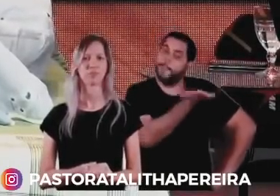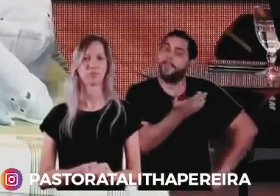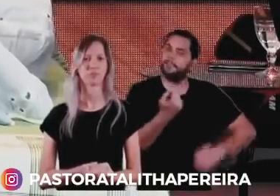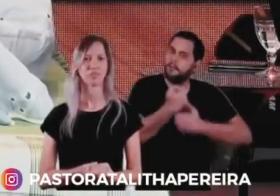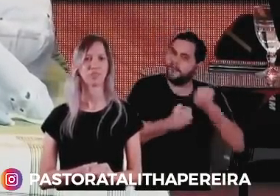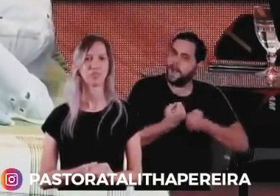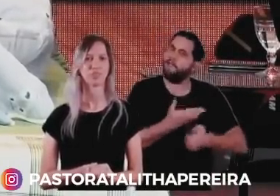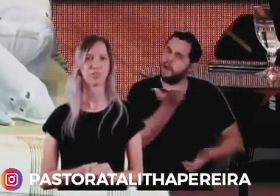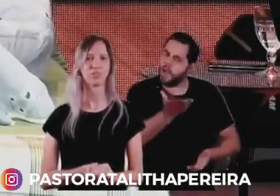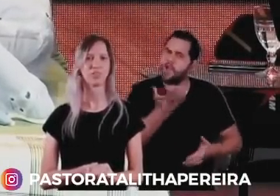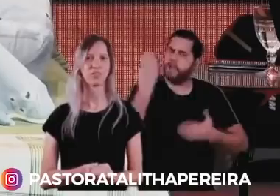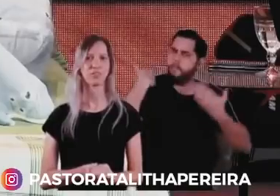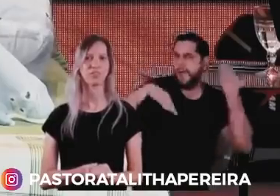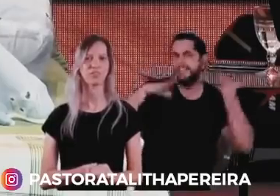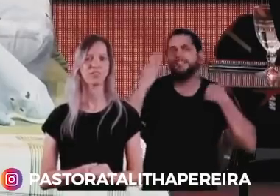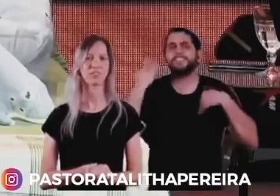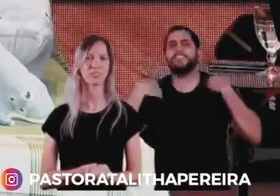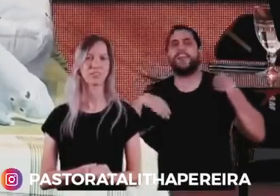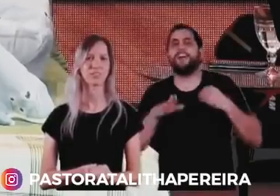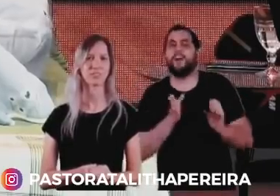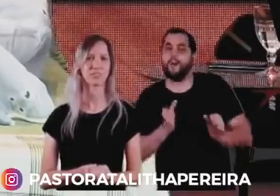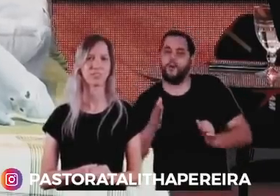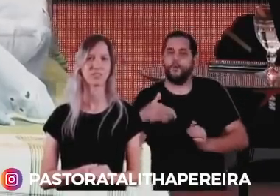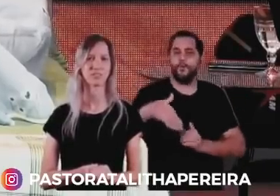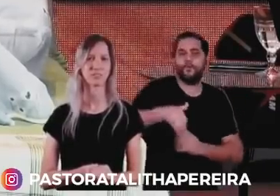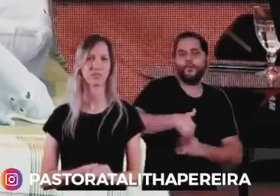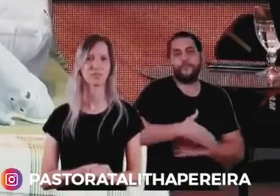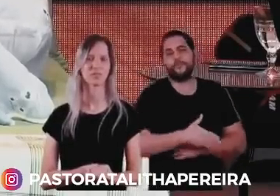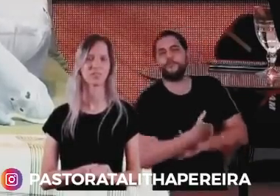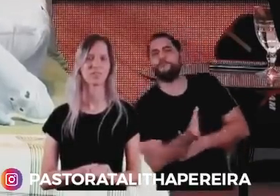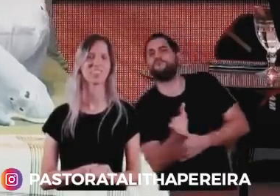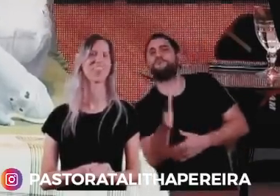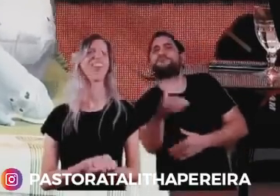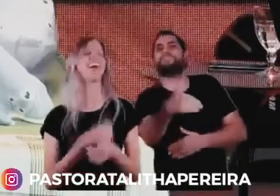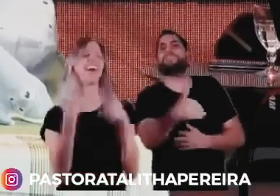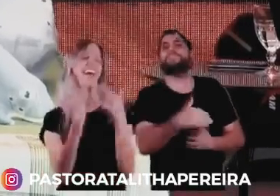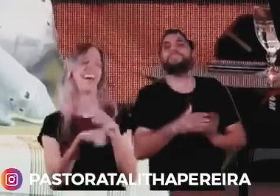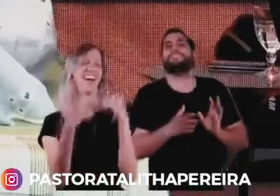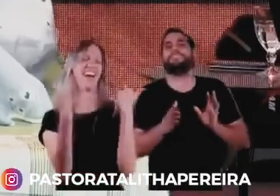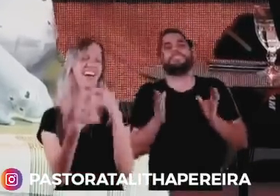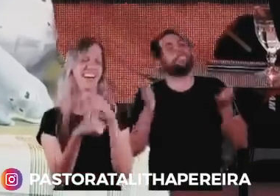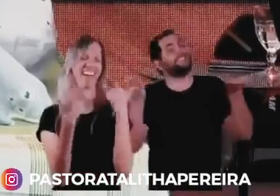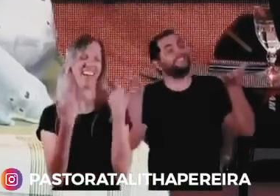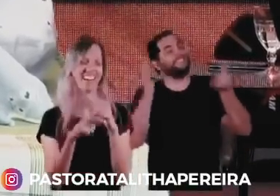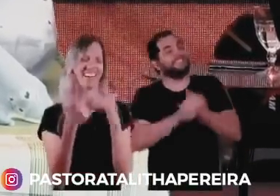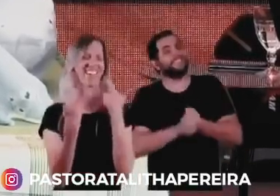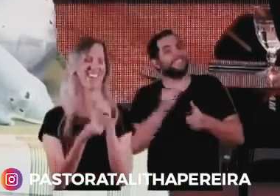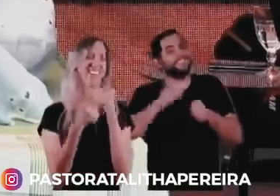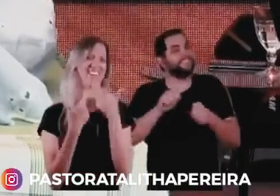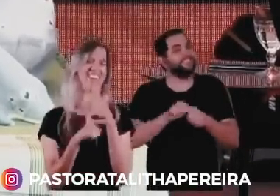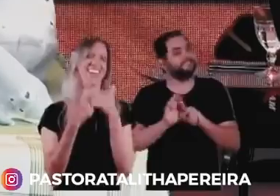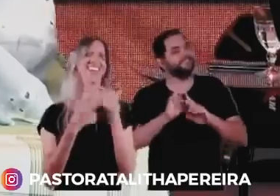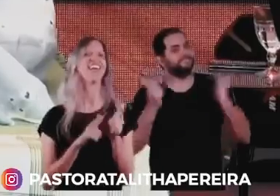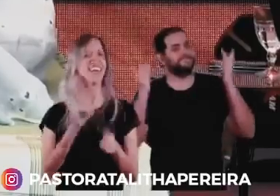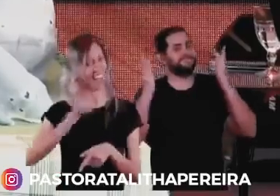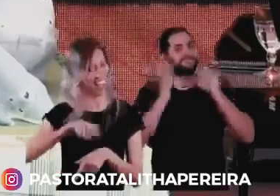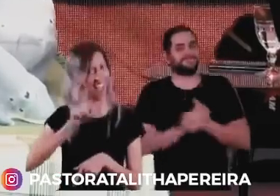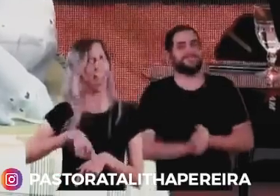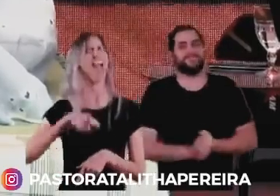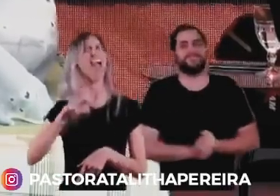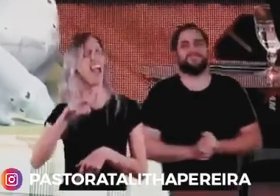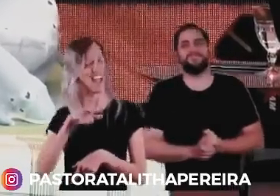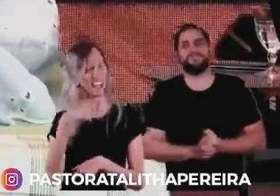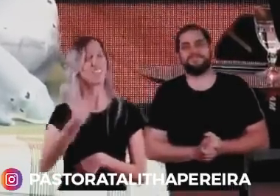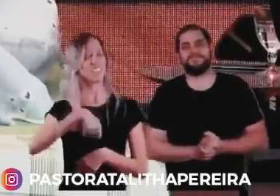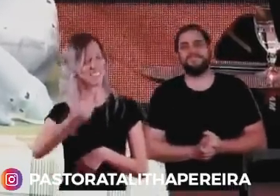dar uma volta nas curvas da estrada de Santos. Faça alguma coisa aí, meu irmão.